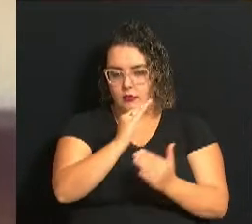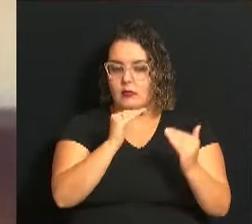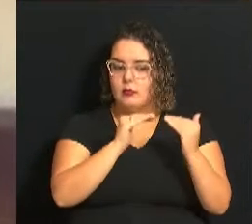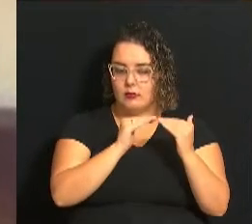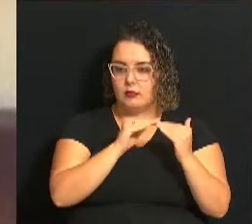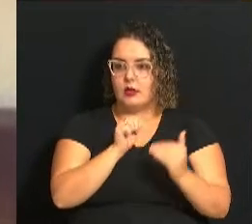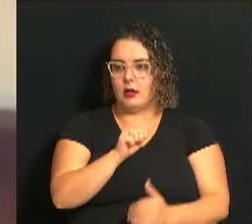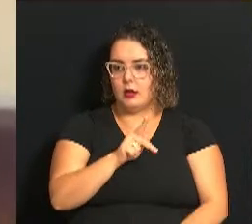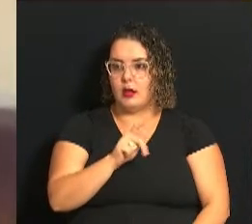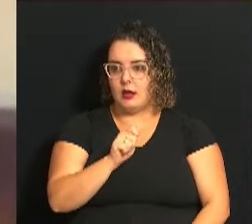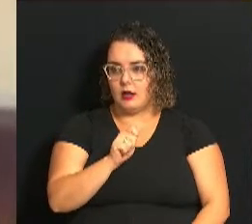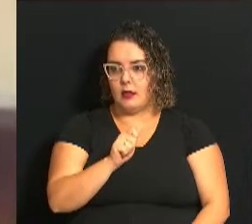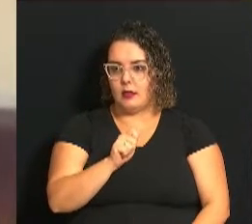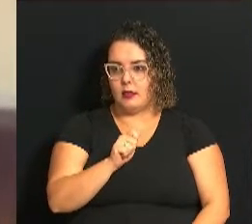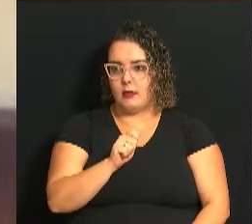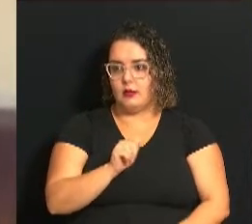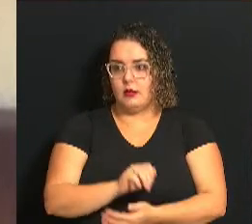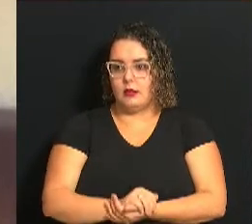só para